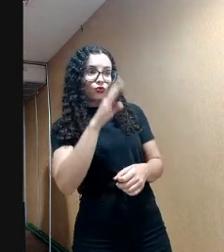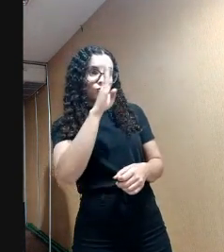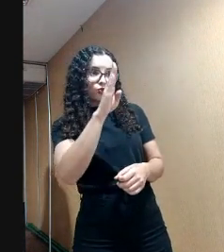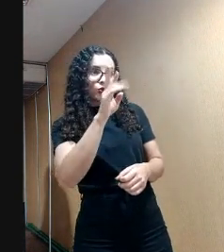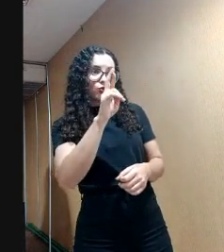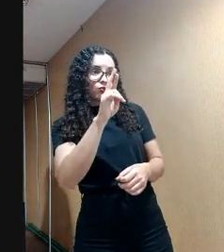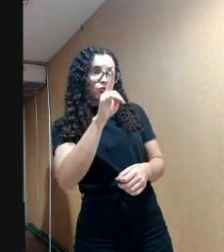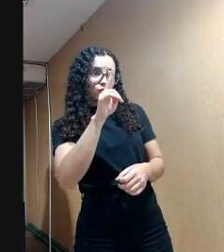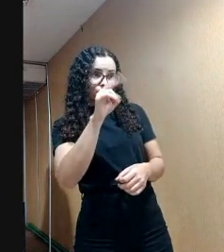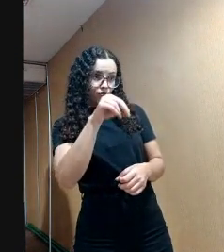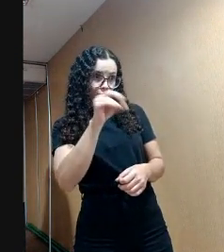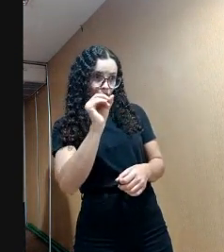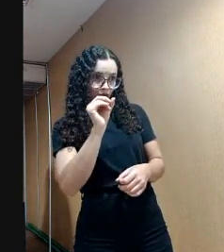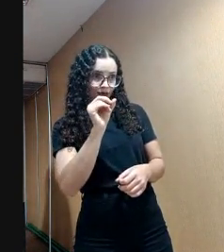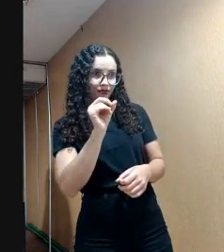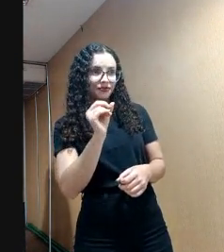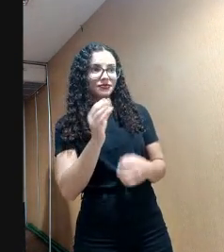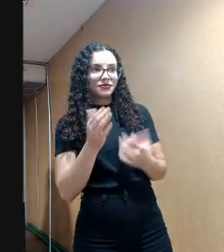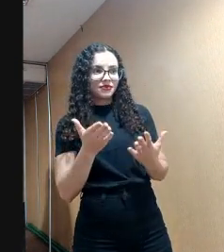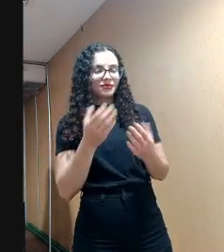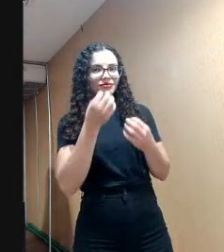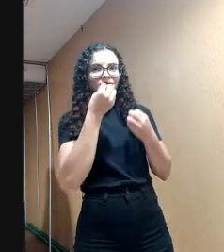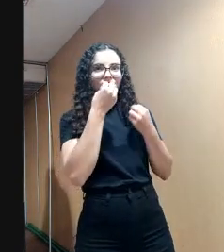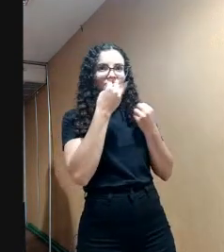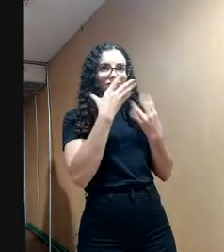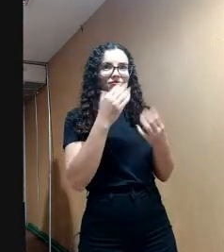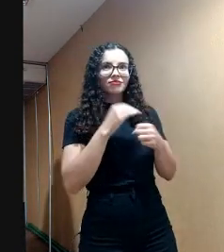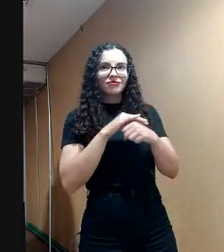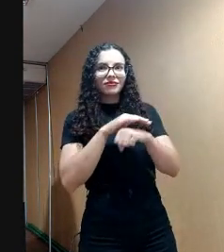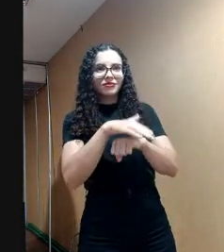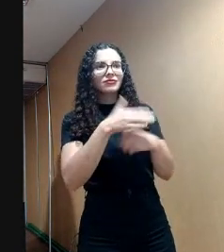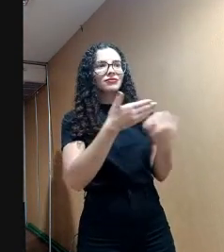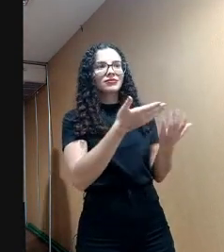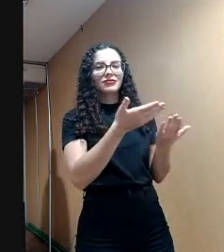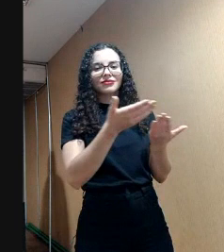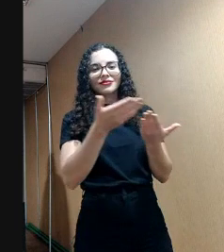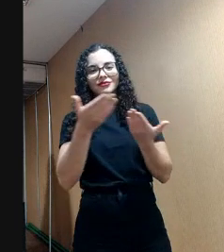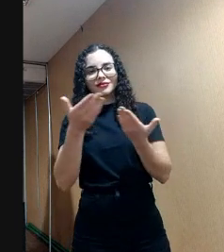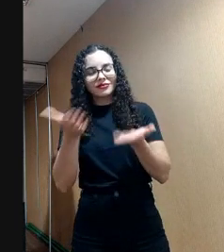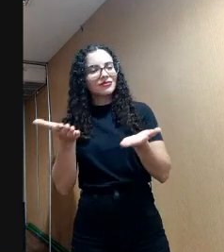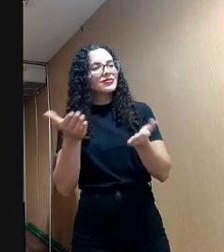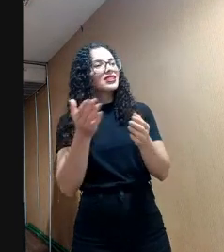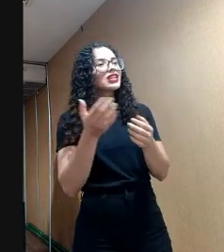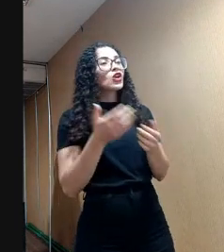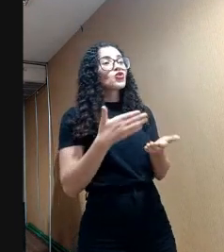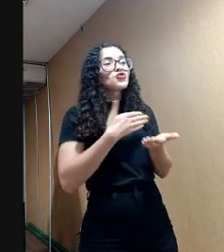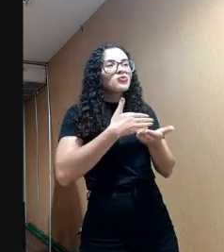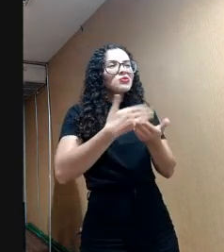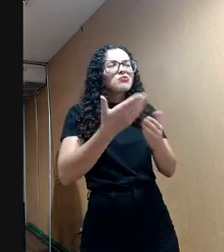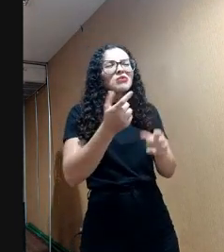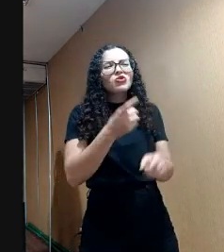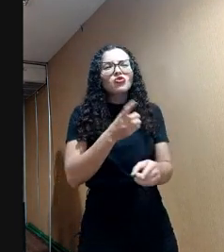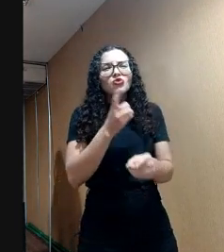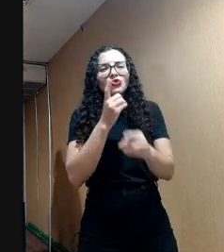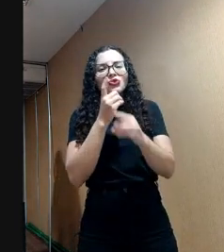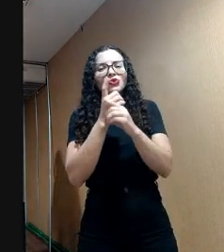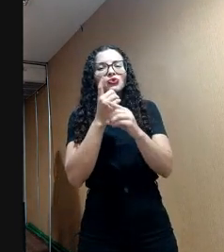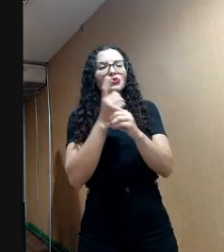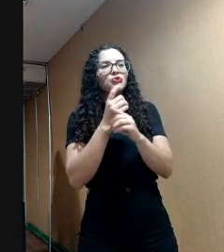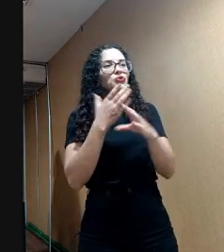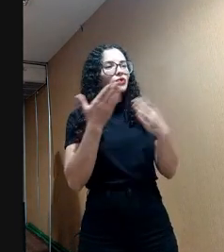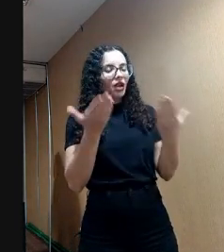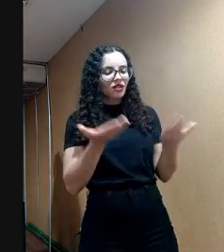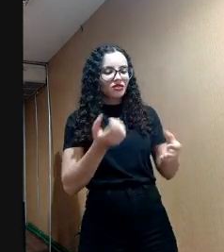novamente, iniciando mais um evento aqui no Campus Pesqueira, aqui no nosso auditório e nos outros espaços aqui